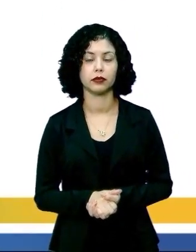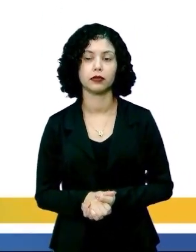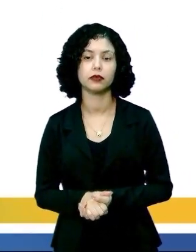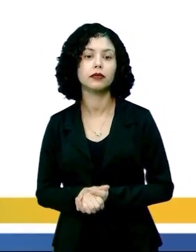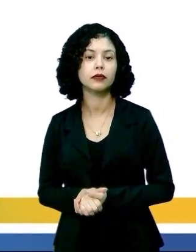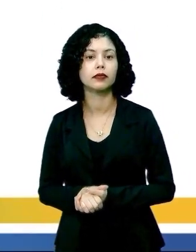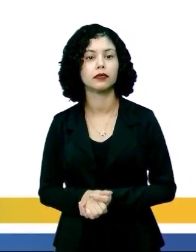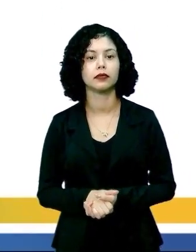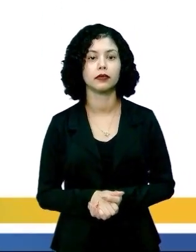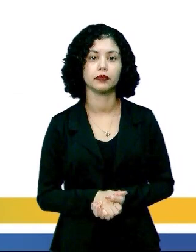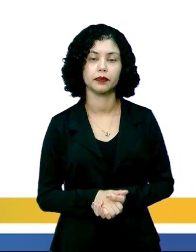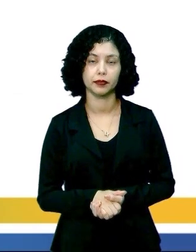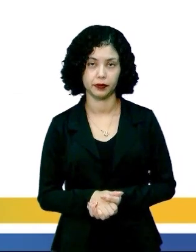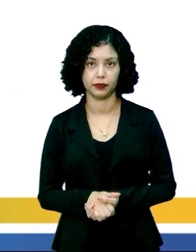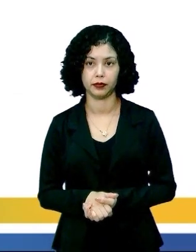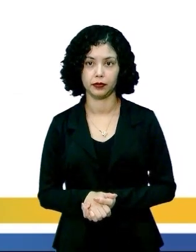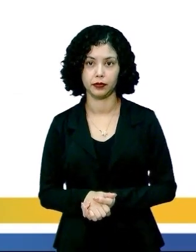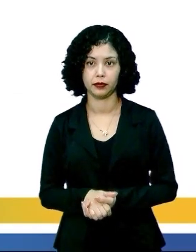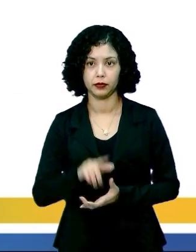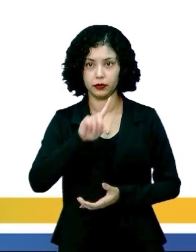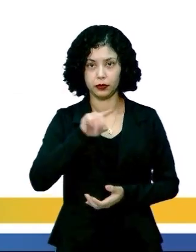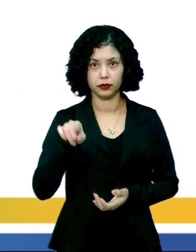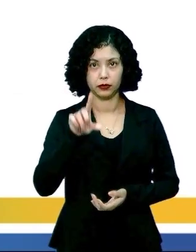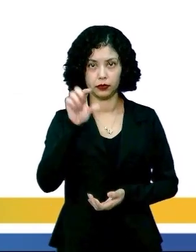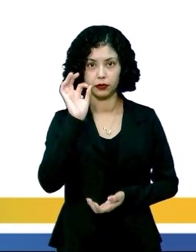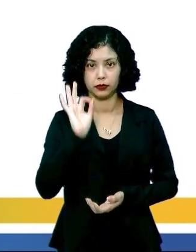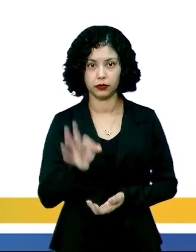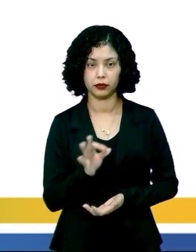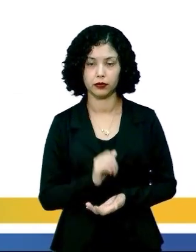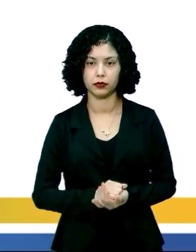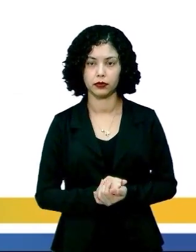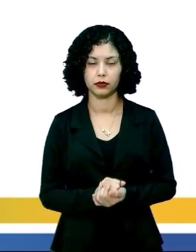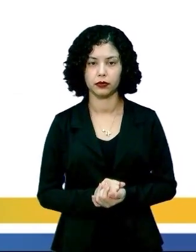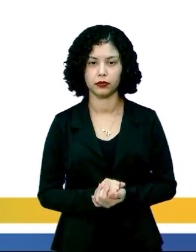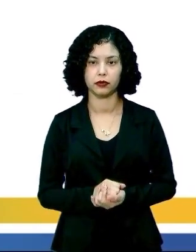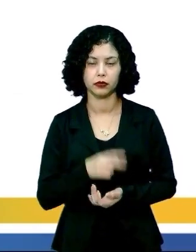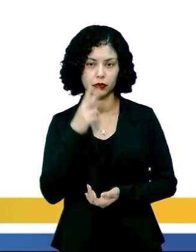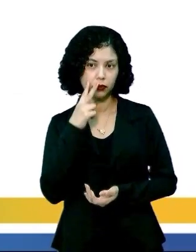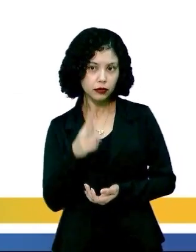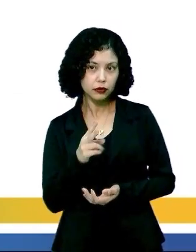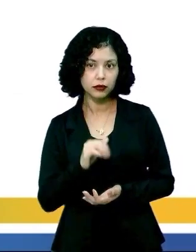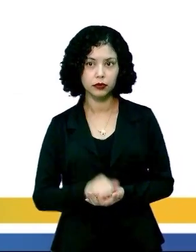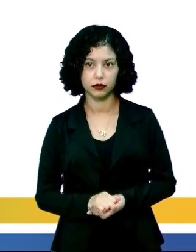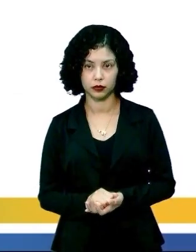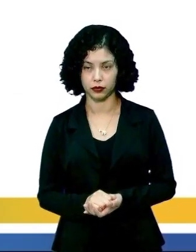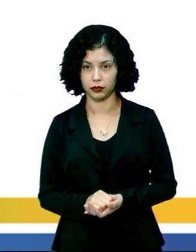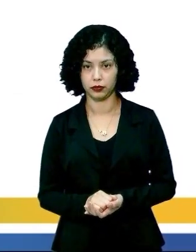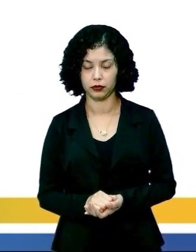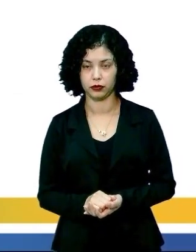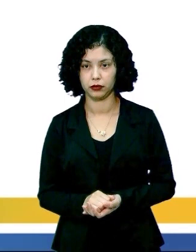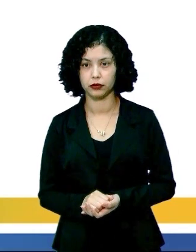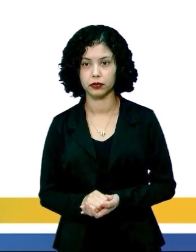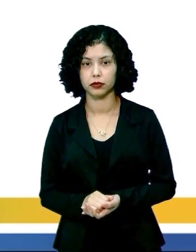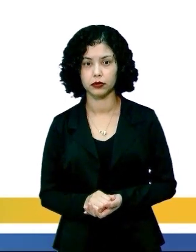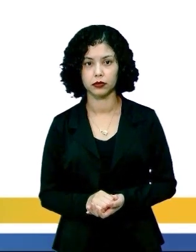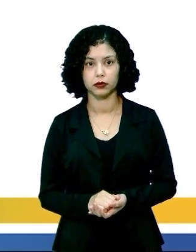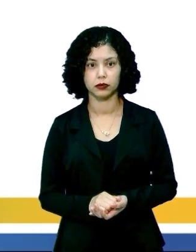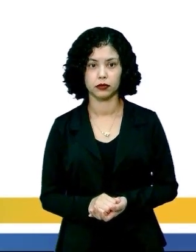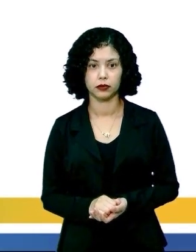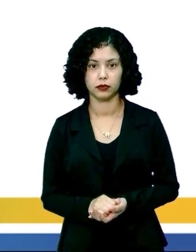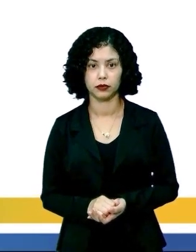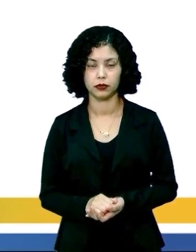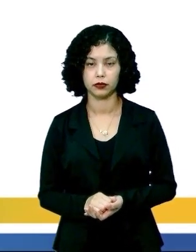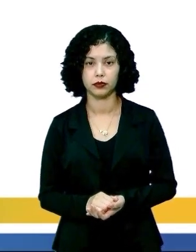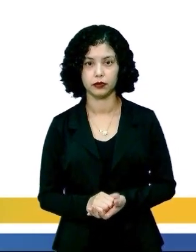Marque a alternativa correta. Nesse caso aí, a gente acabou de ver há poucos instantes, pessoal.